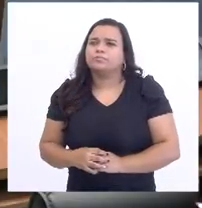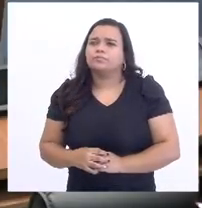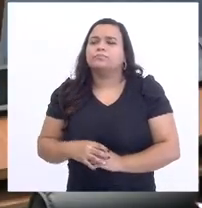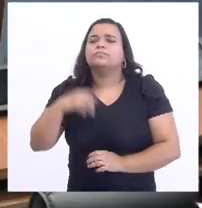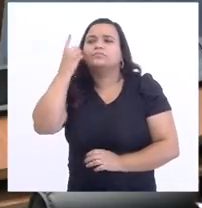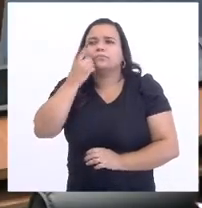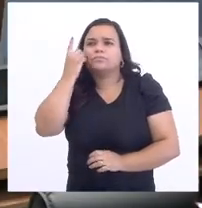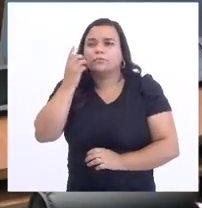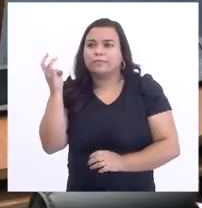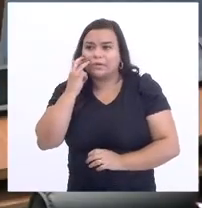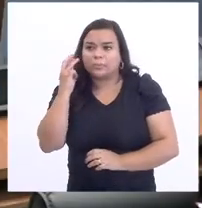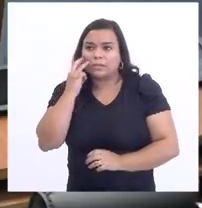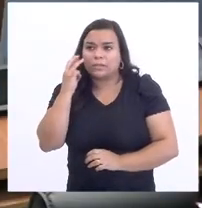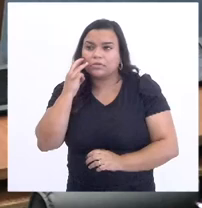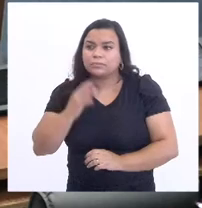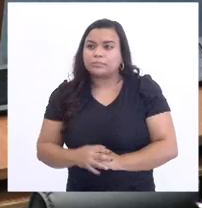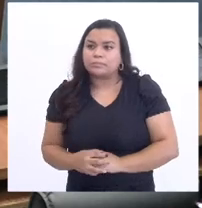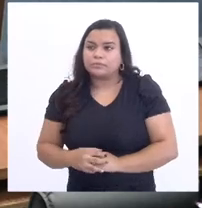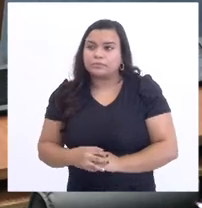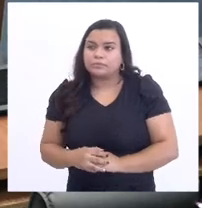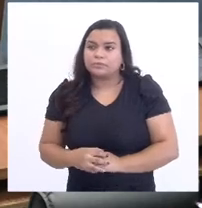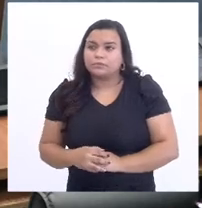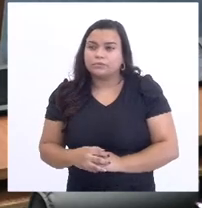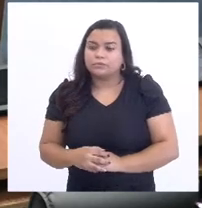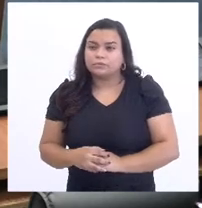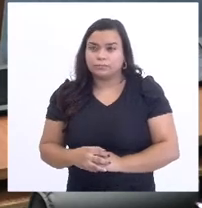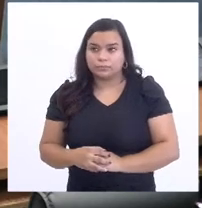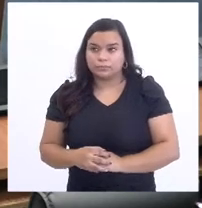Deputado Valdec Carneiro.